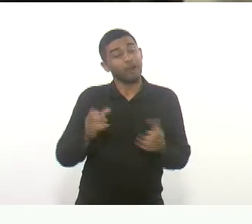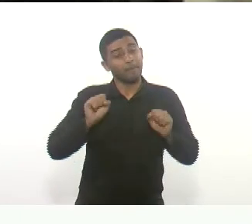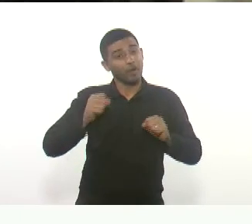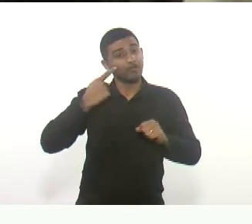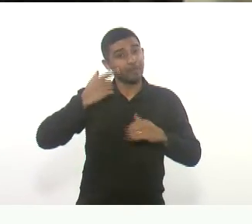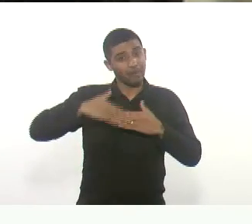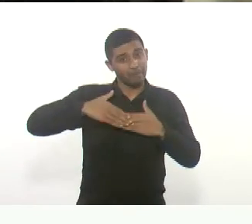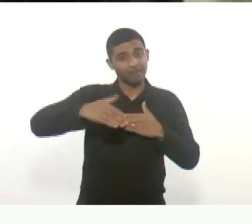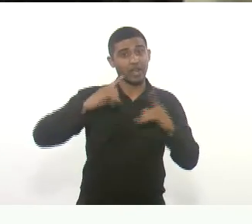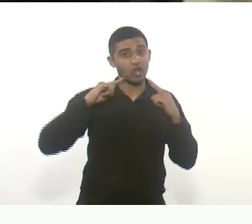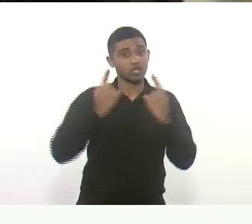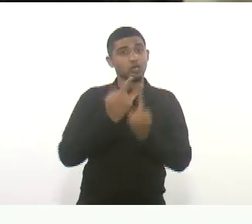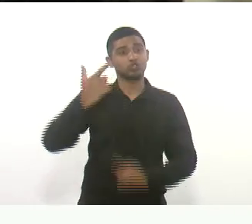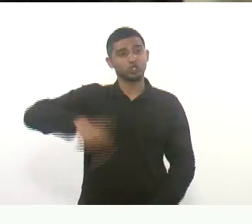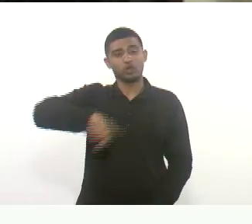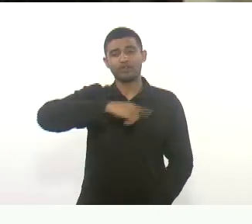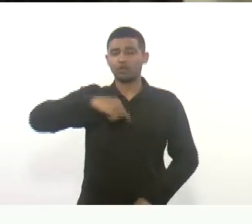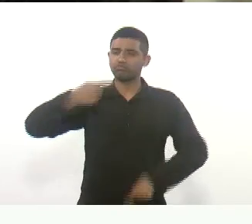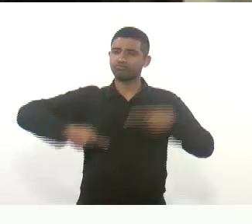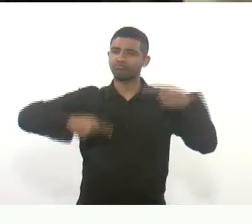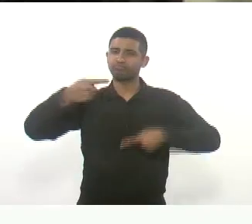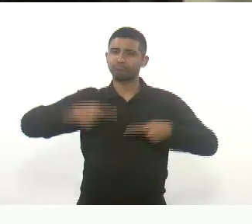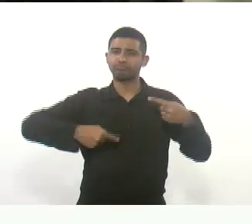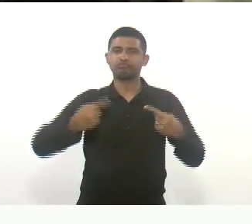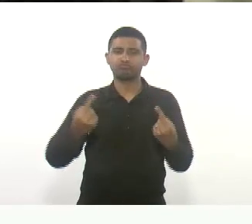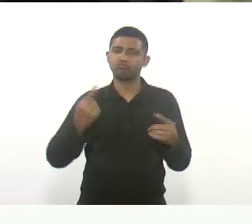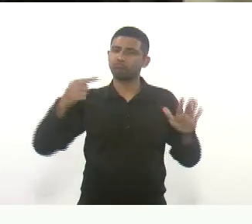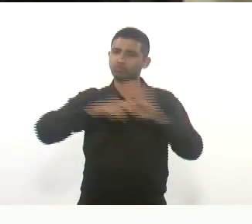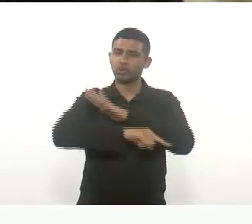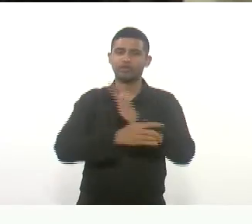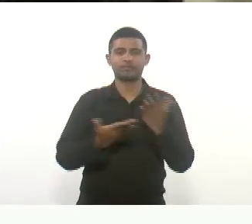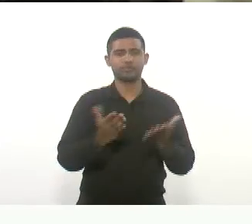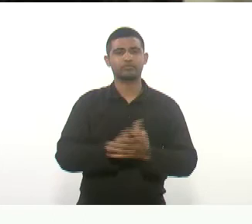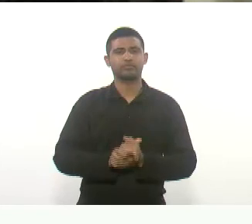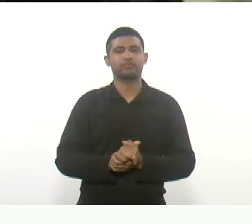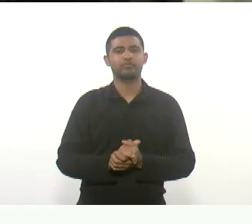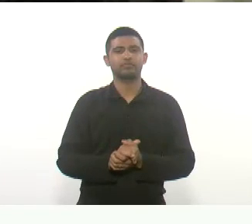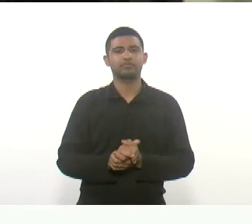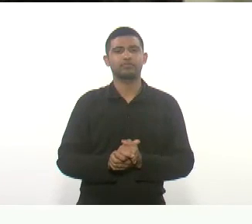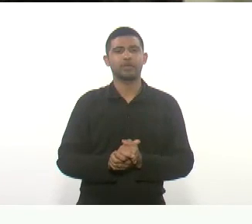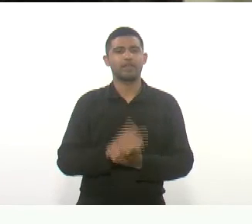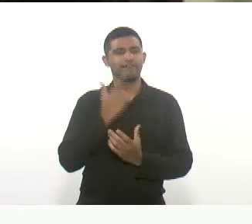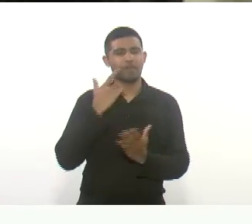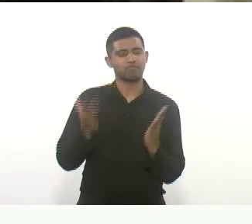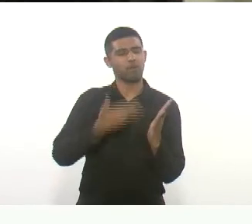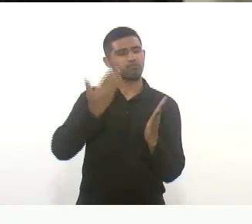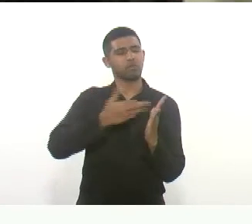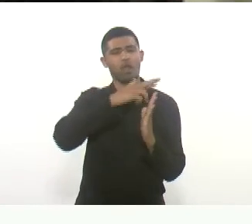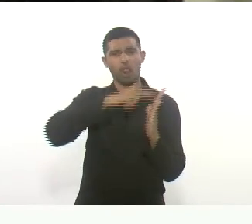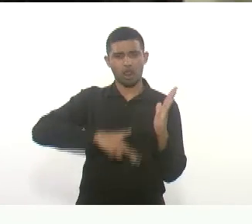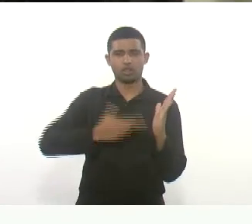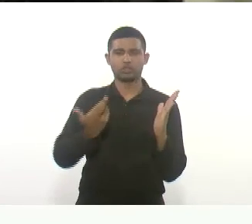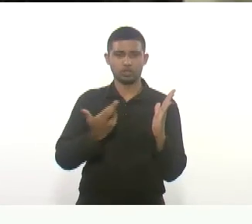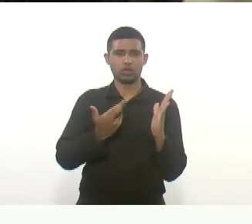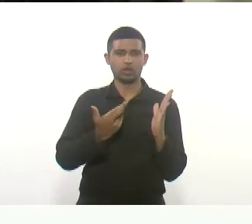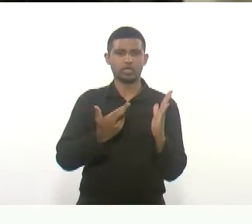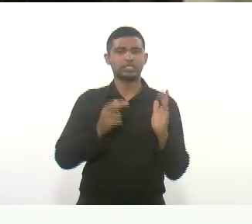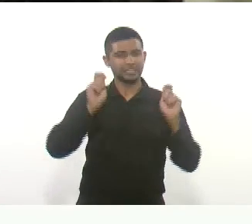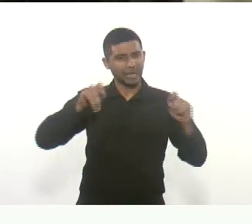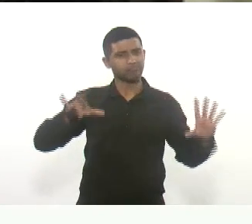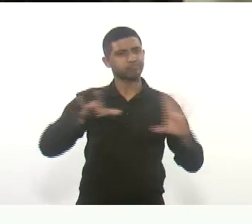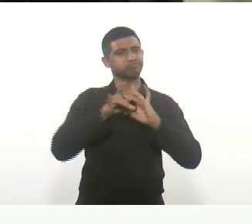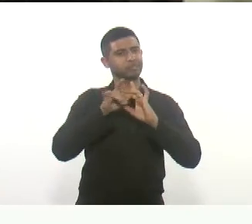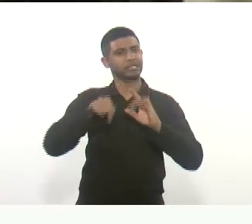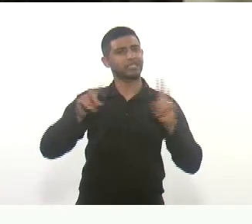reunião, a gente possa discutir de uma maneira mais profunda aquele material que com certeza vai agregar muito aqui ao tema que